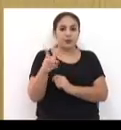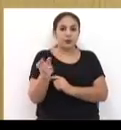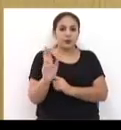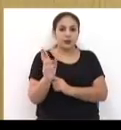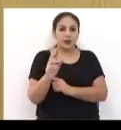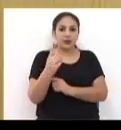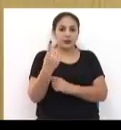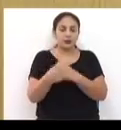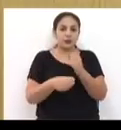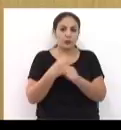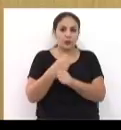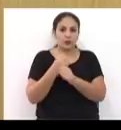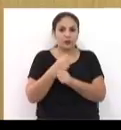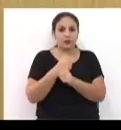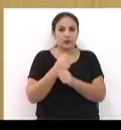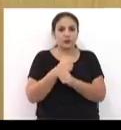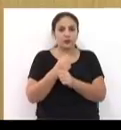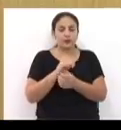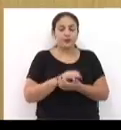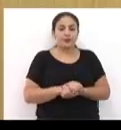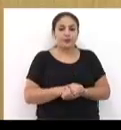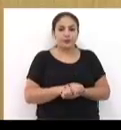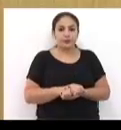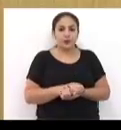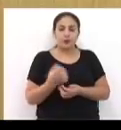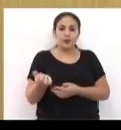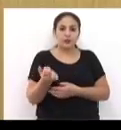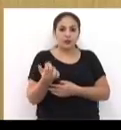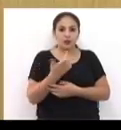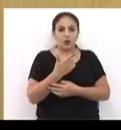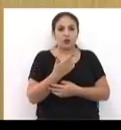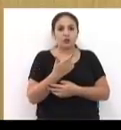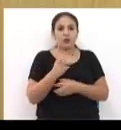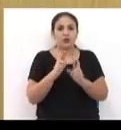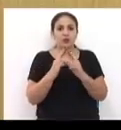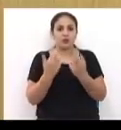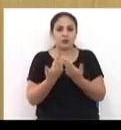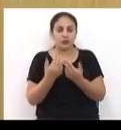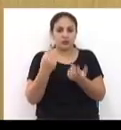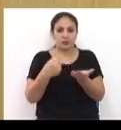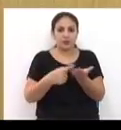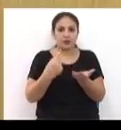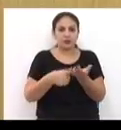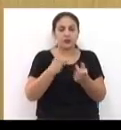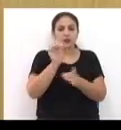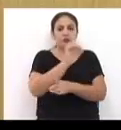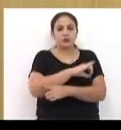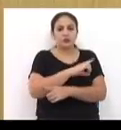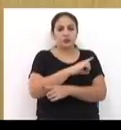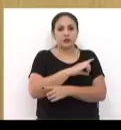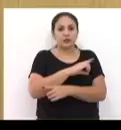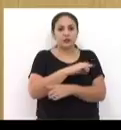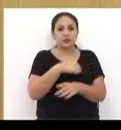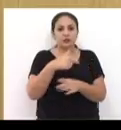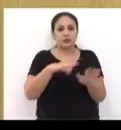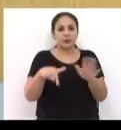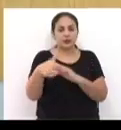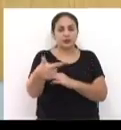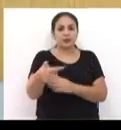de reais por ano aos cofres públicos. Uma nova rodada nas negociações está marcada para a próxima